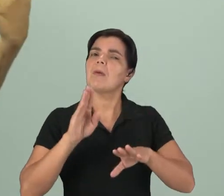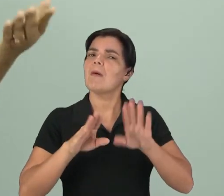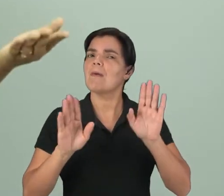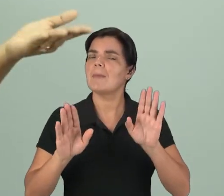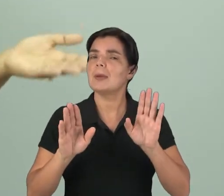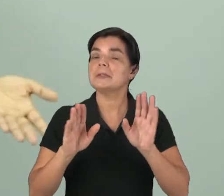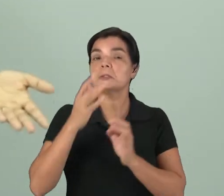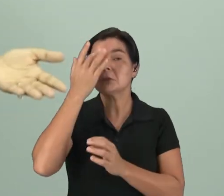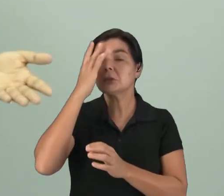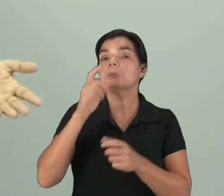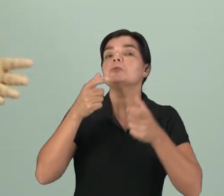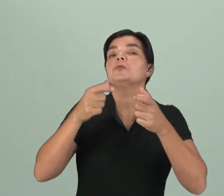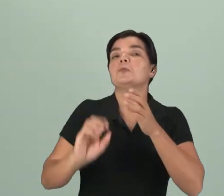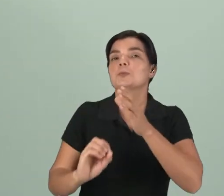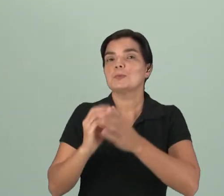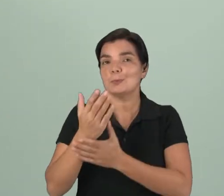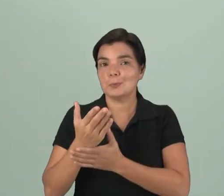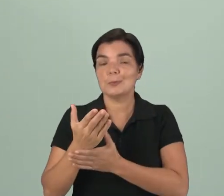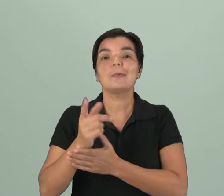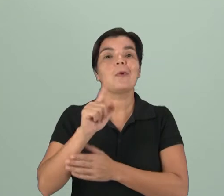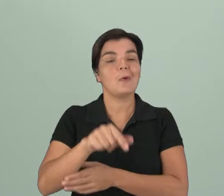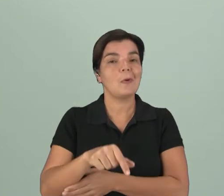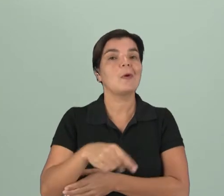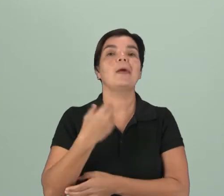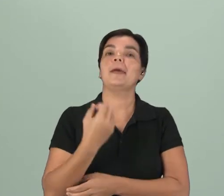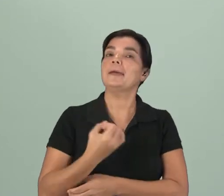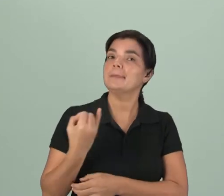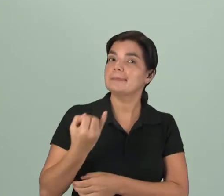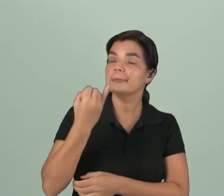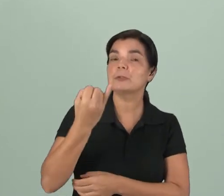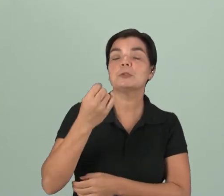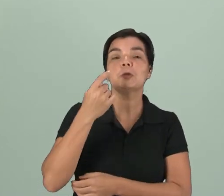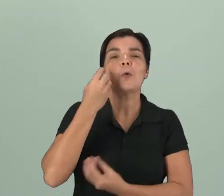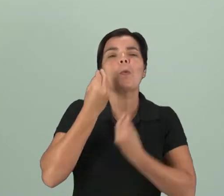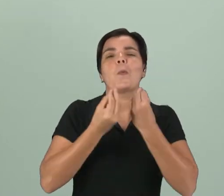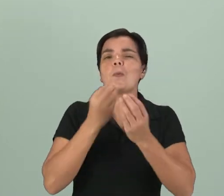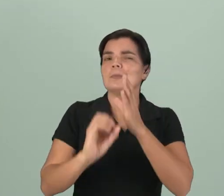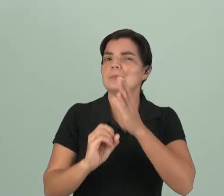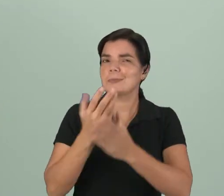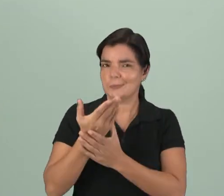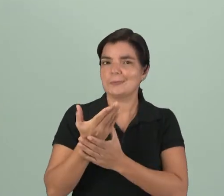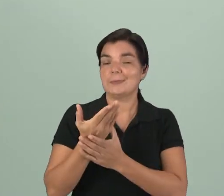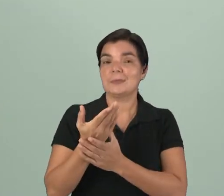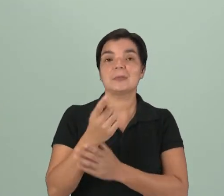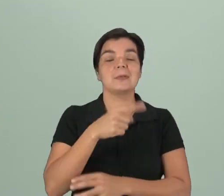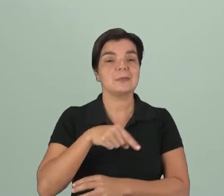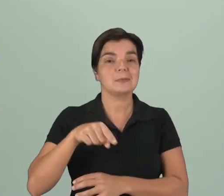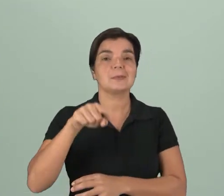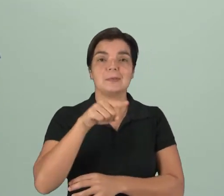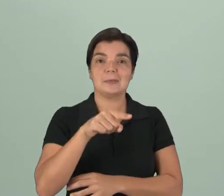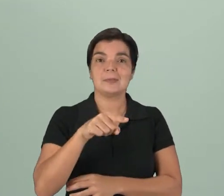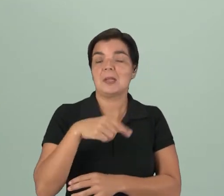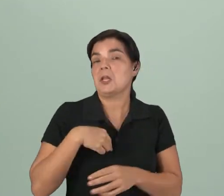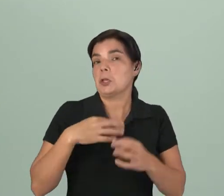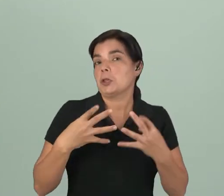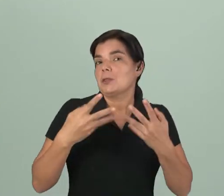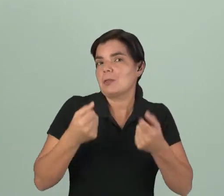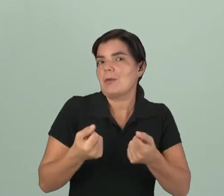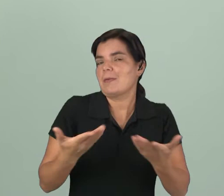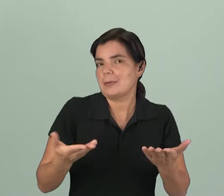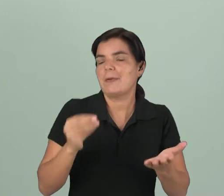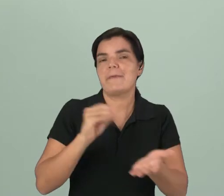gente não soubesse de onde veio, né? Então é interessante que a gente saiba a origem das coisas, né? Para que a gente não seja